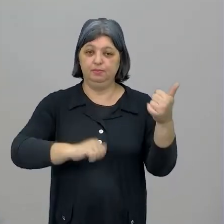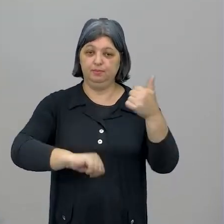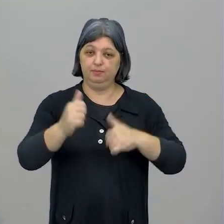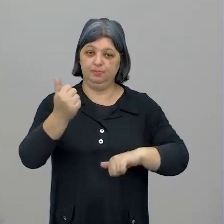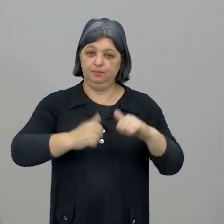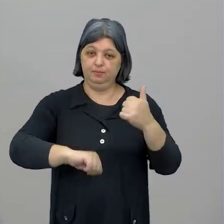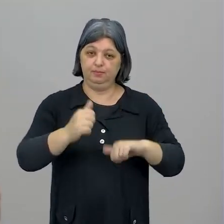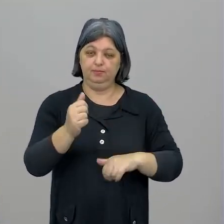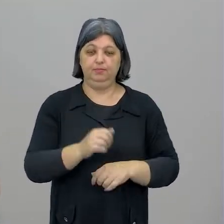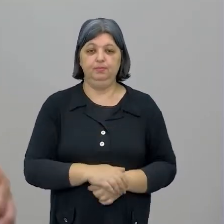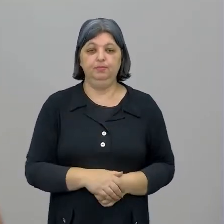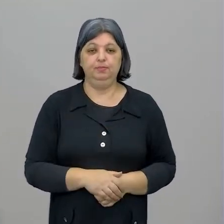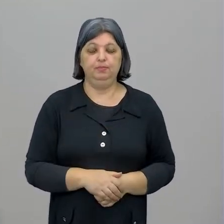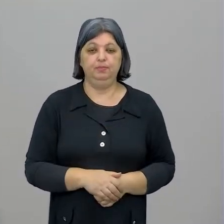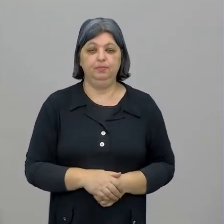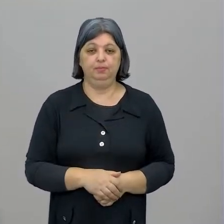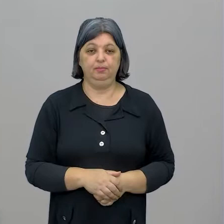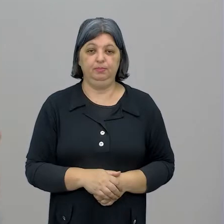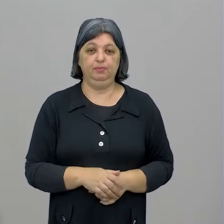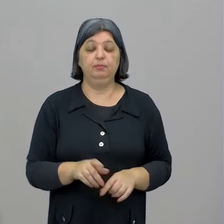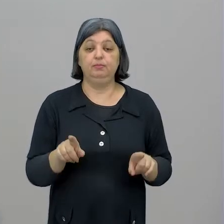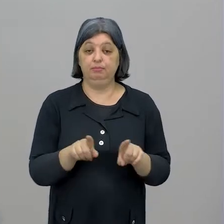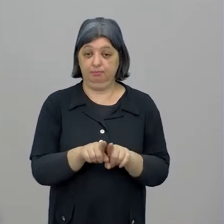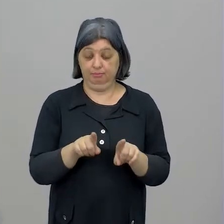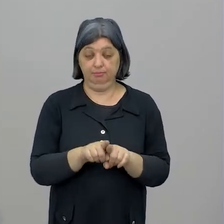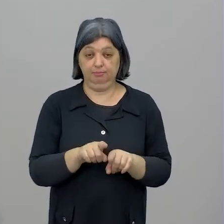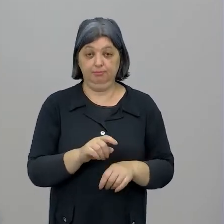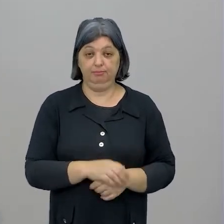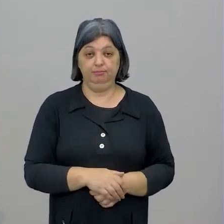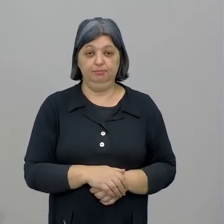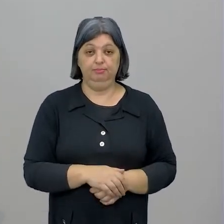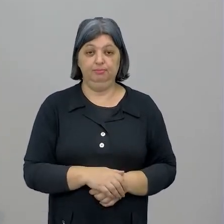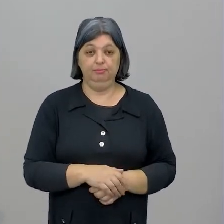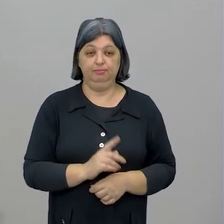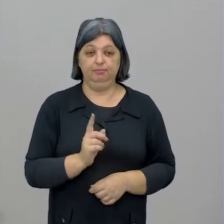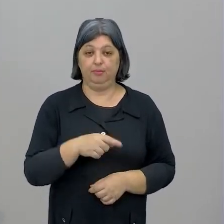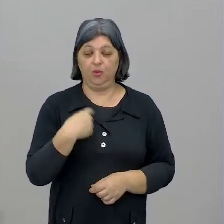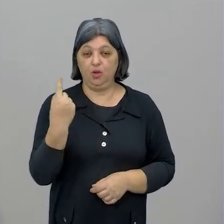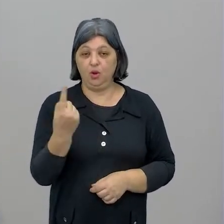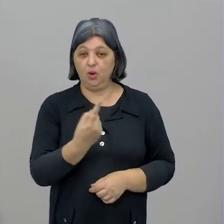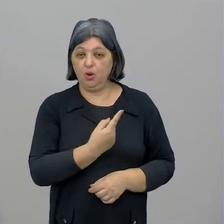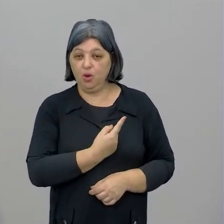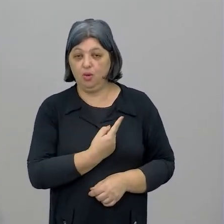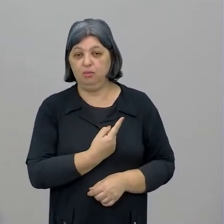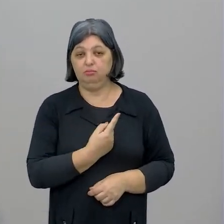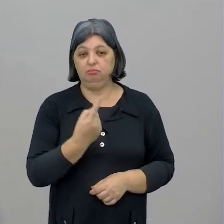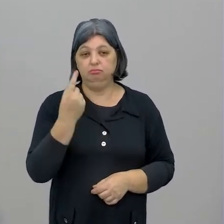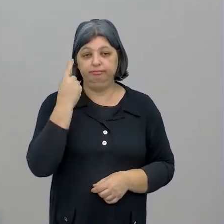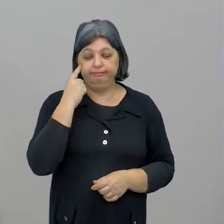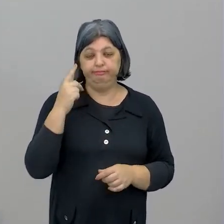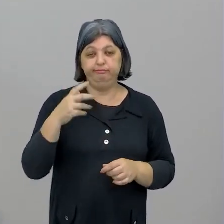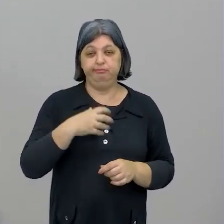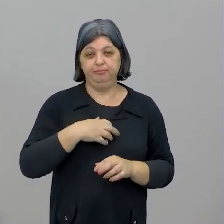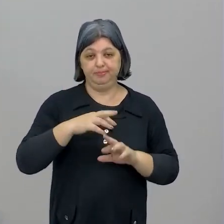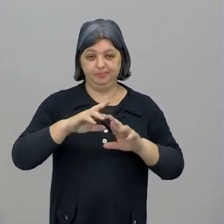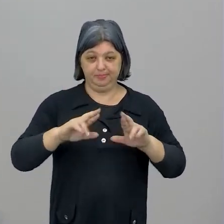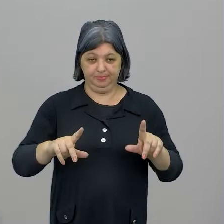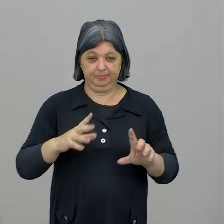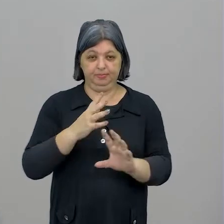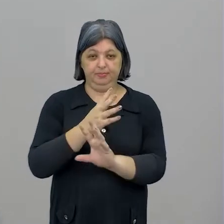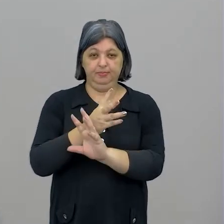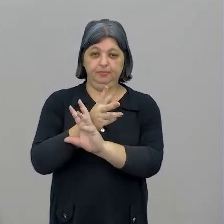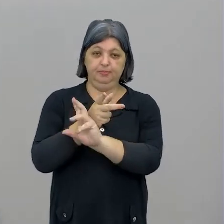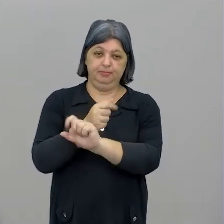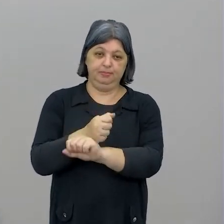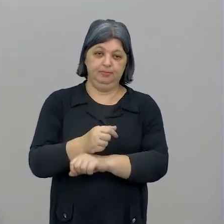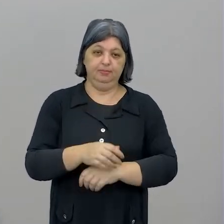avaliativas, e justamente porque a gente aqui faz uma pegada interdisciplinar, eu tenho aqui a